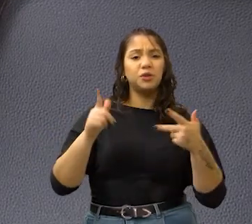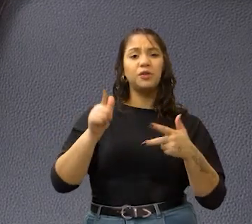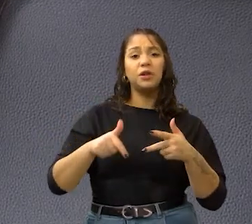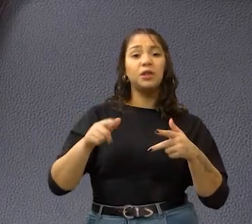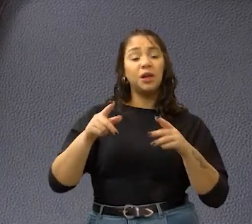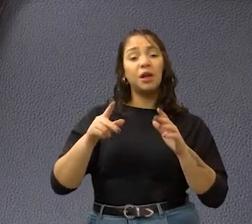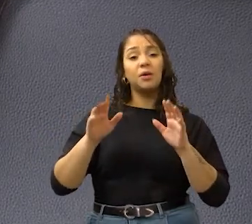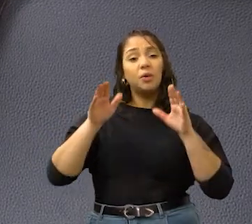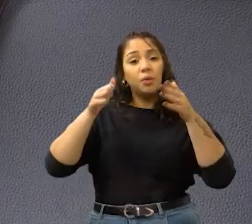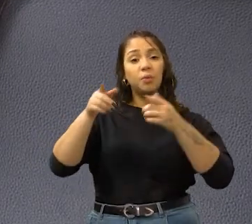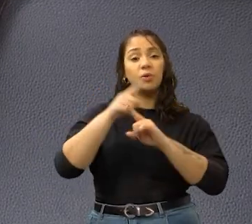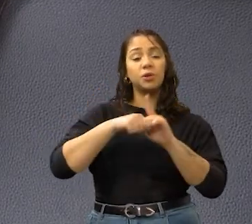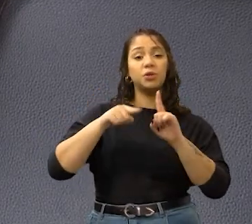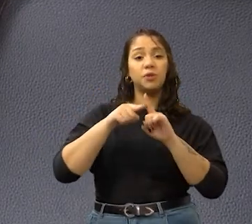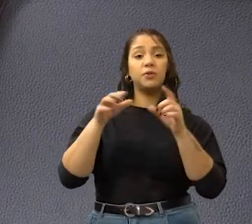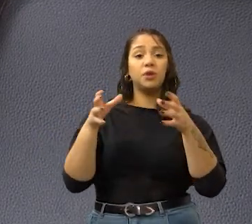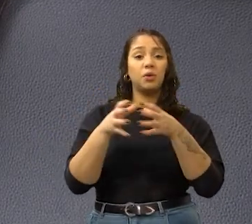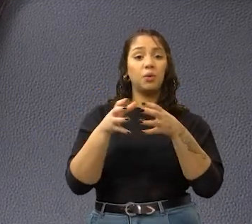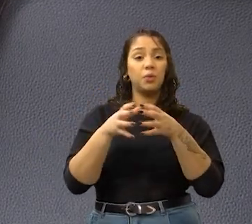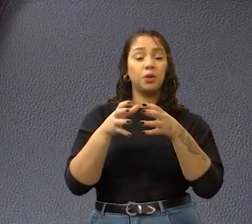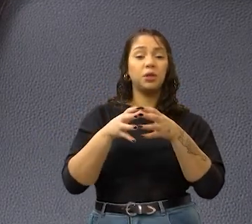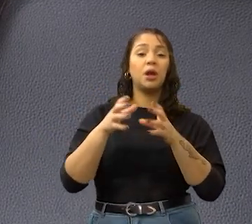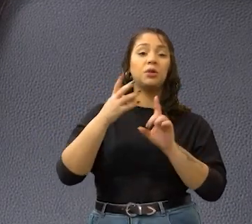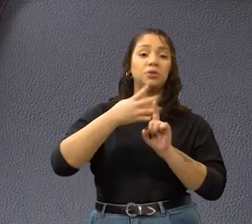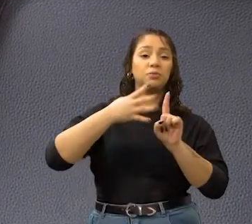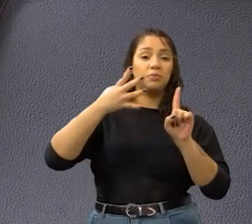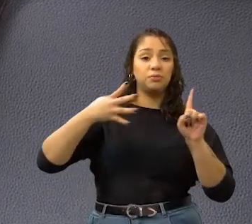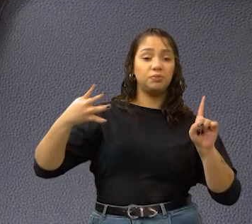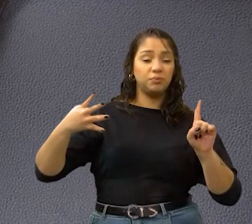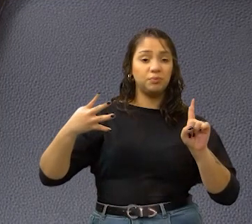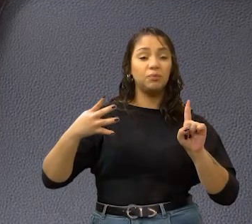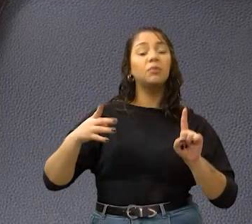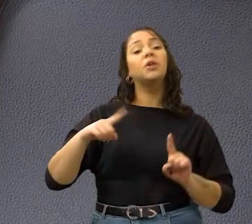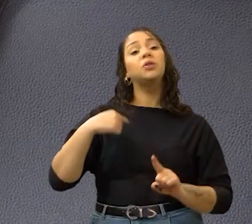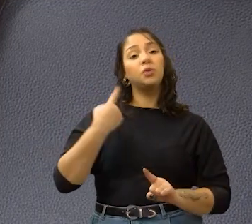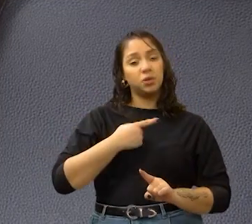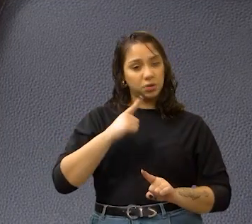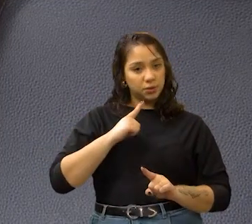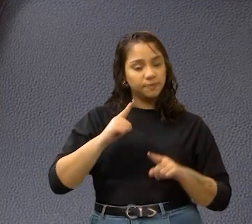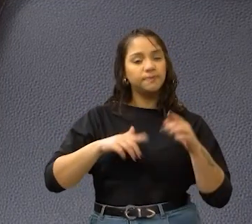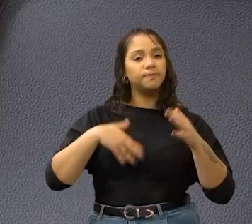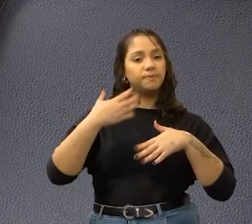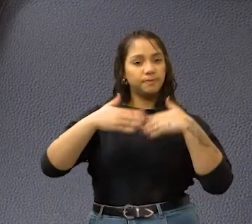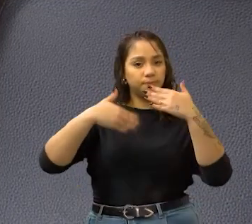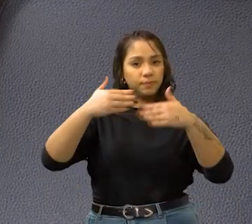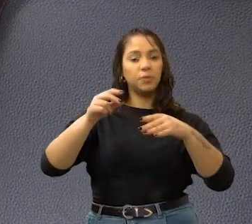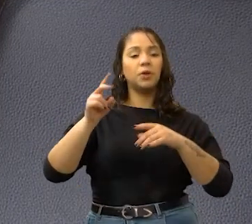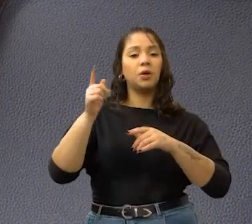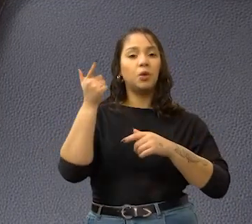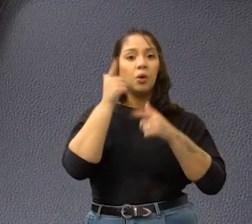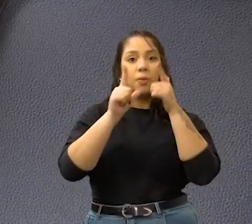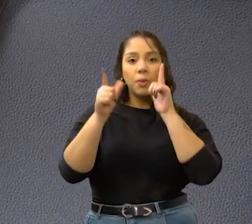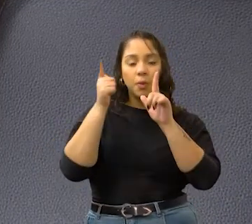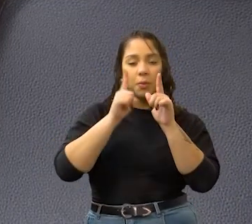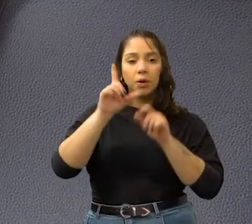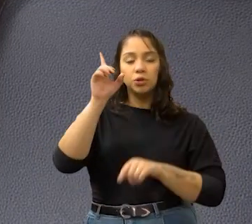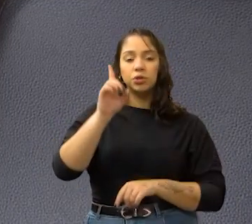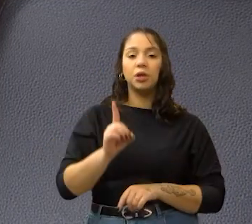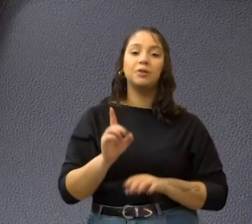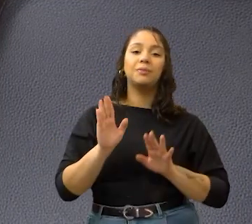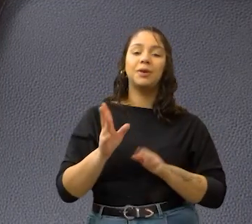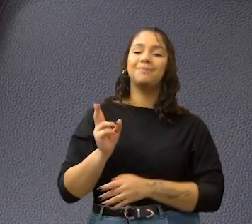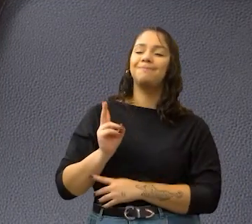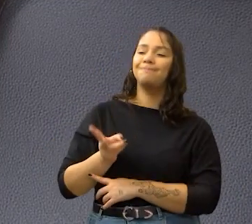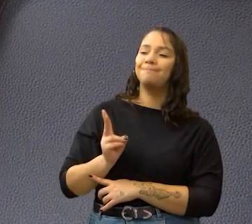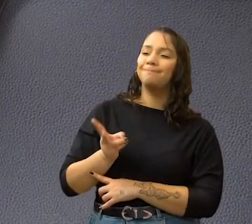alternativa para a comunidade LGBTQIAPN+. Então, eu acho que a gente tem avançado bastante na construção dos